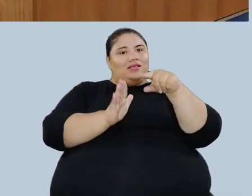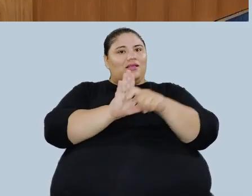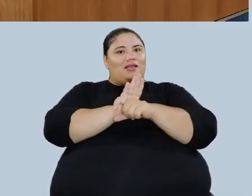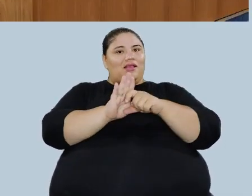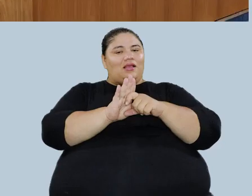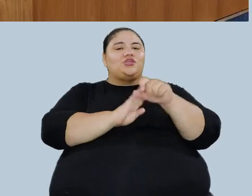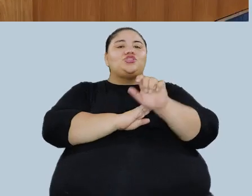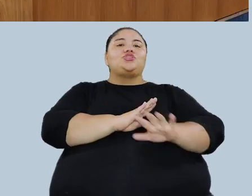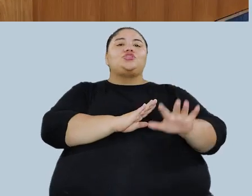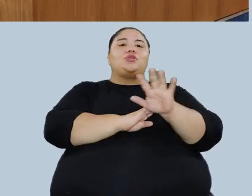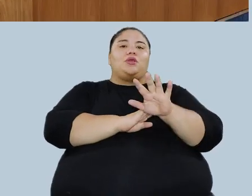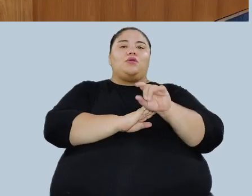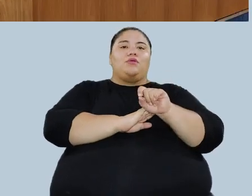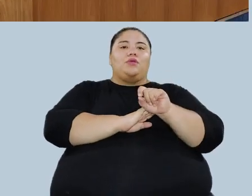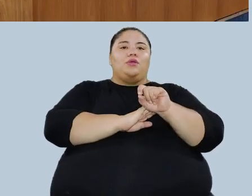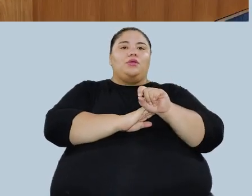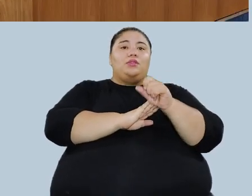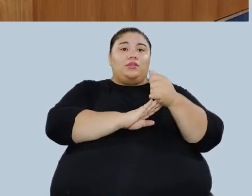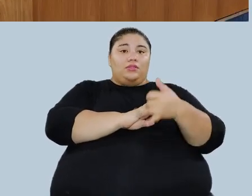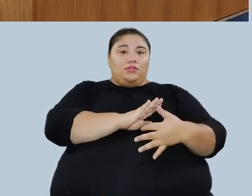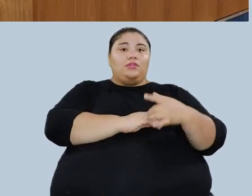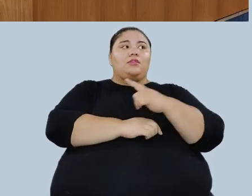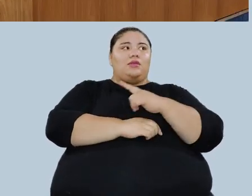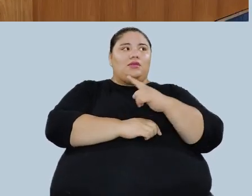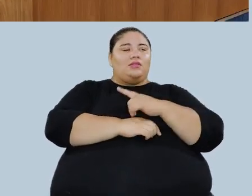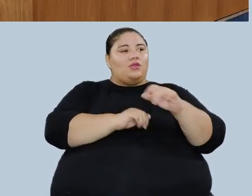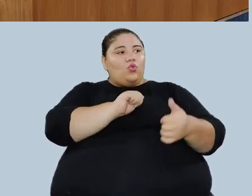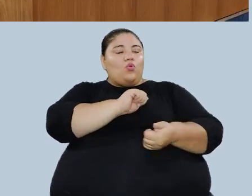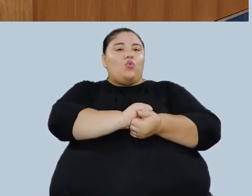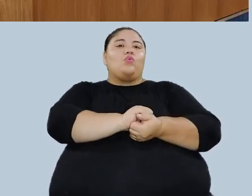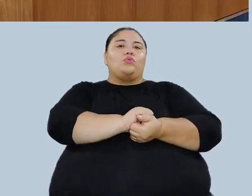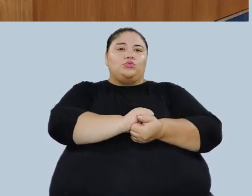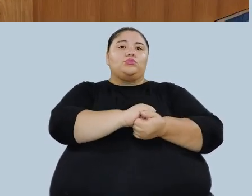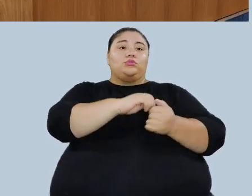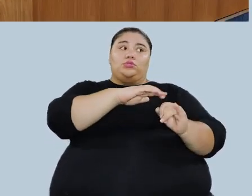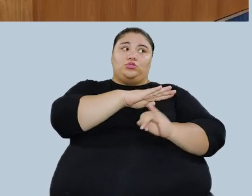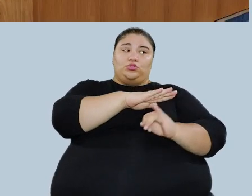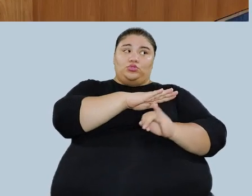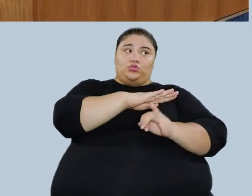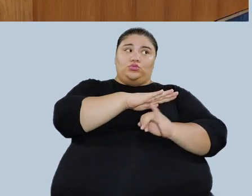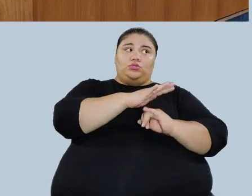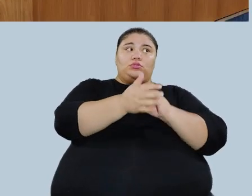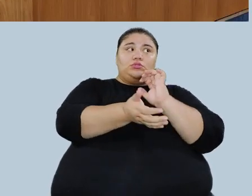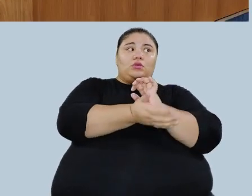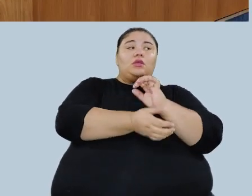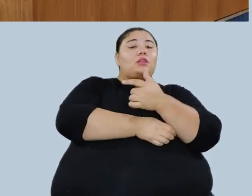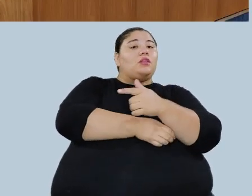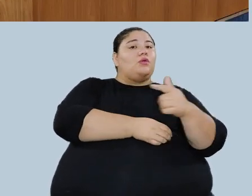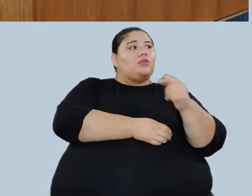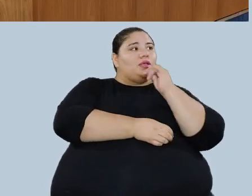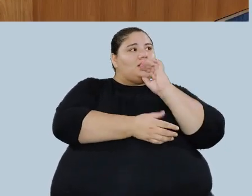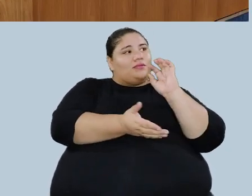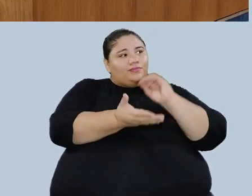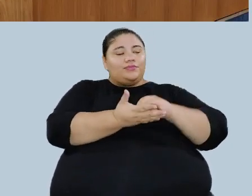que tende a abarcar esse conjunto de instituições que não estejam